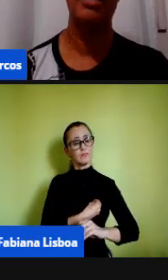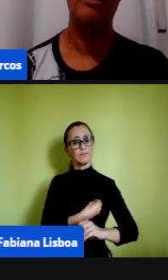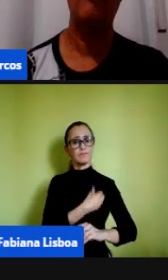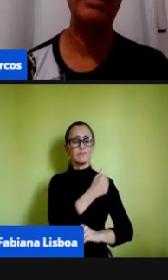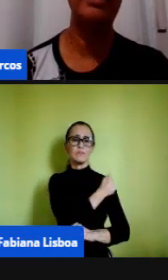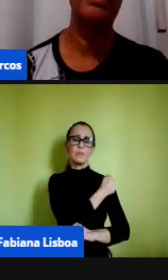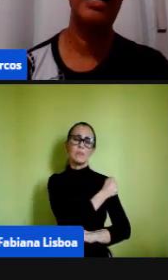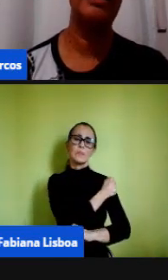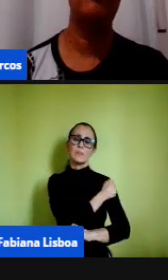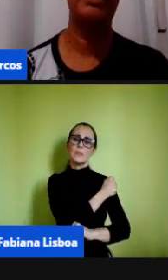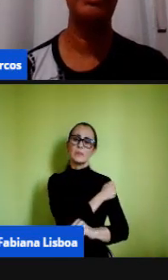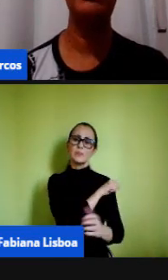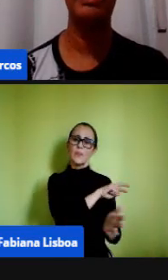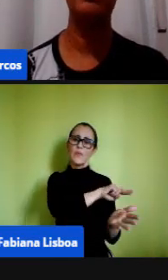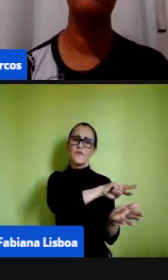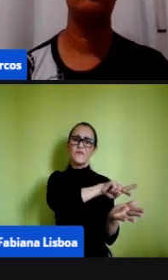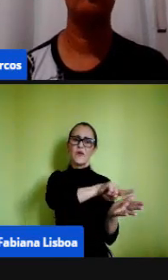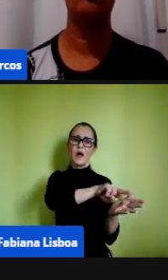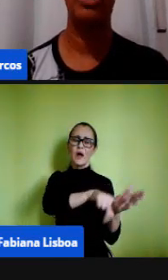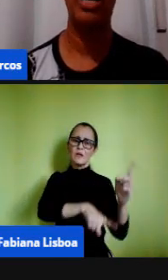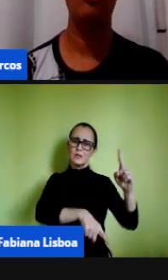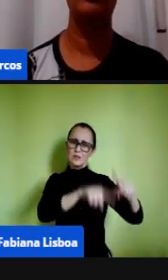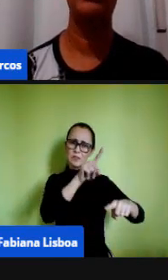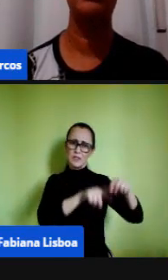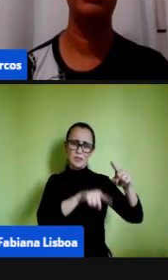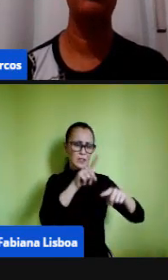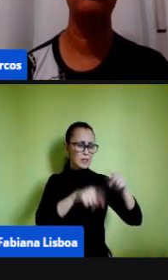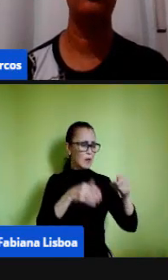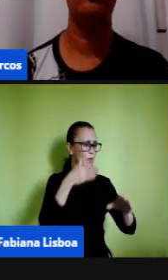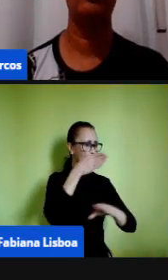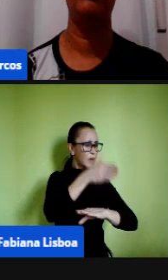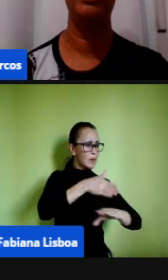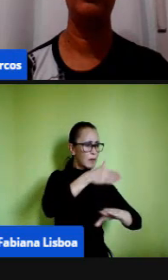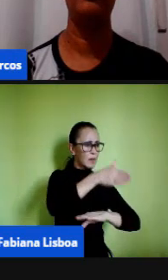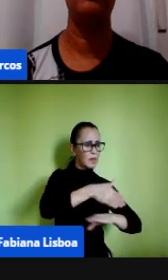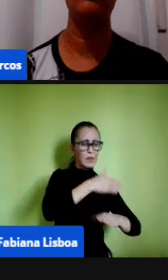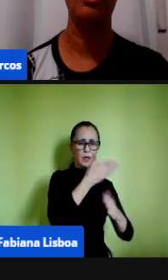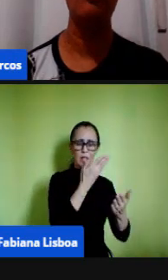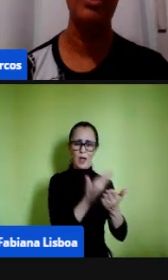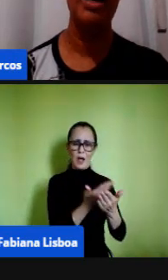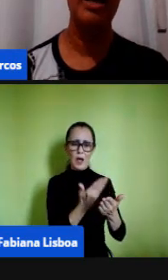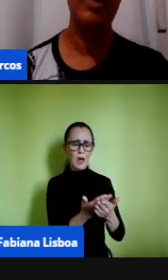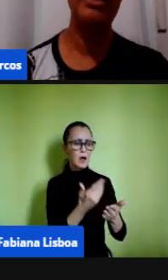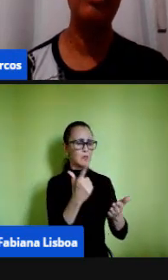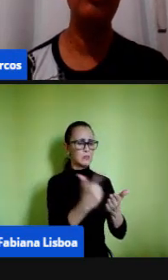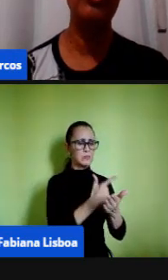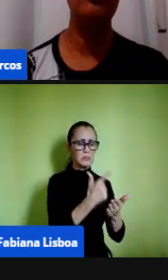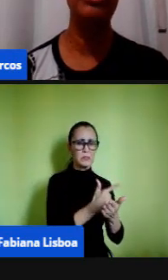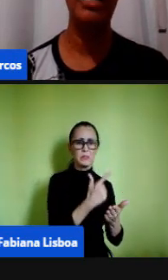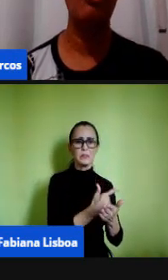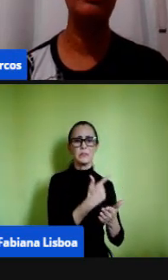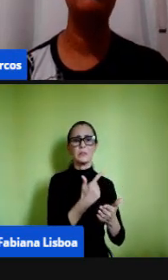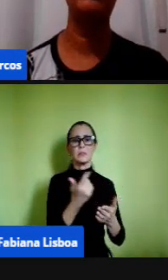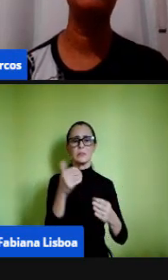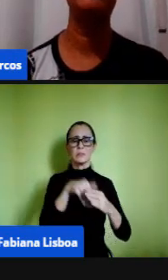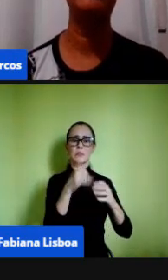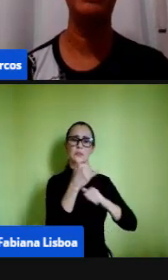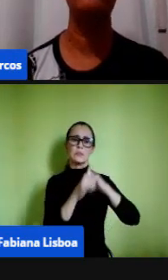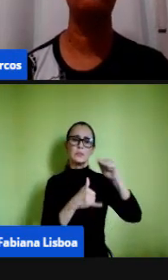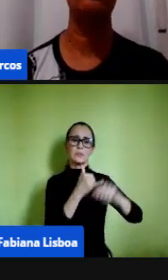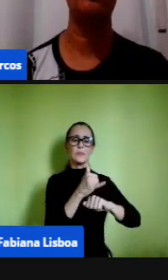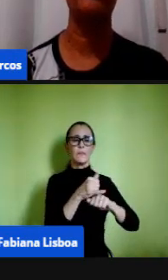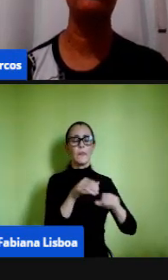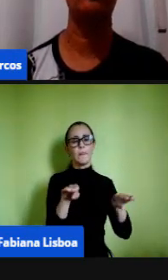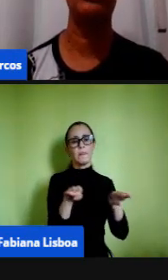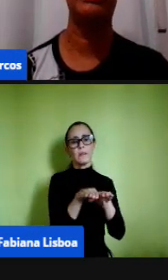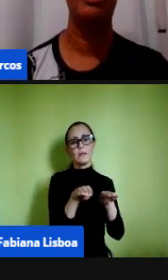diversos materiais para acessar, como aulas e livros no ambiente virtual, mas também possui aulas